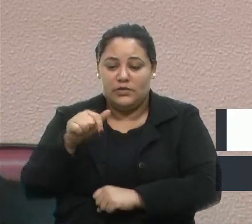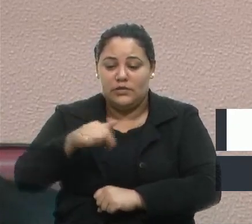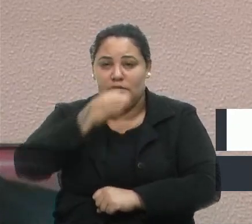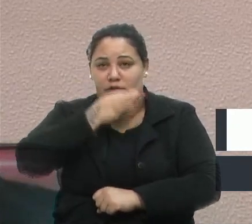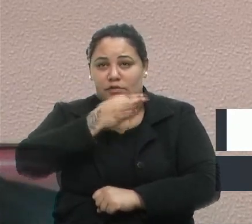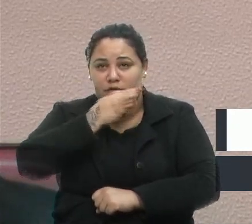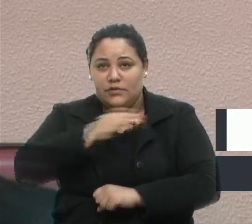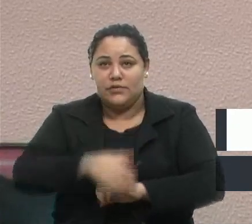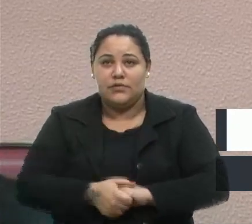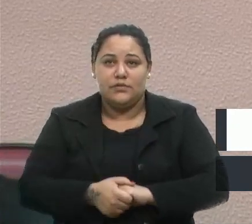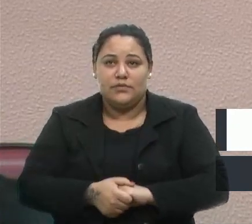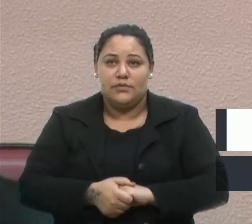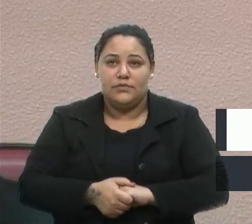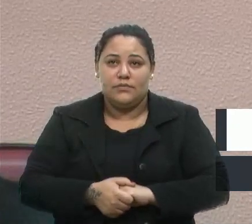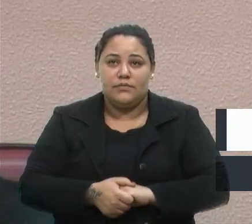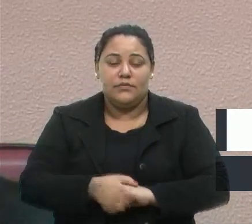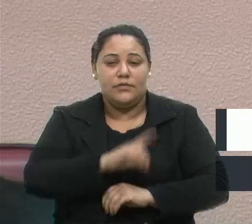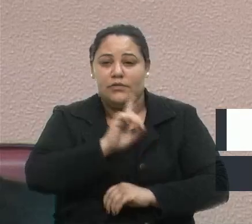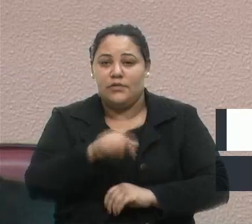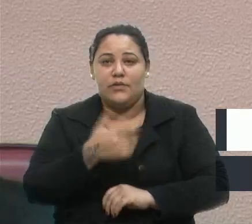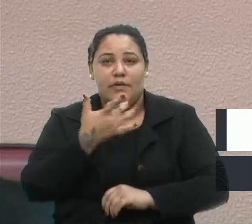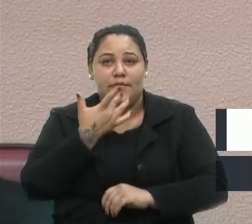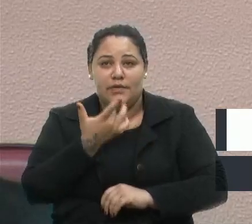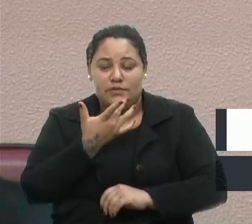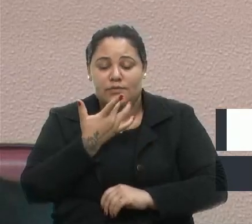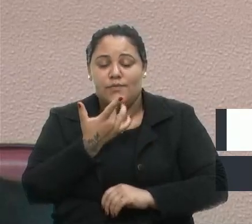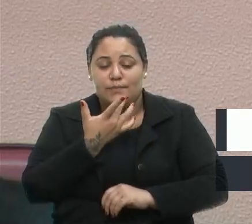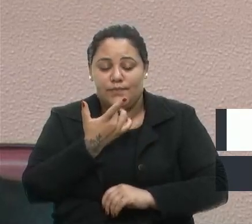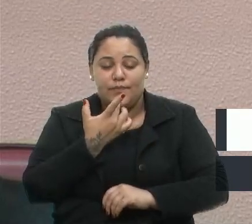que não está sendo fácil,